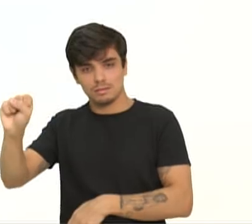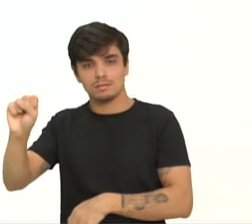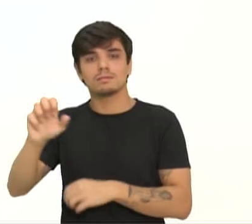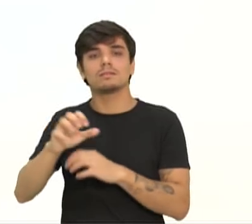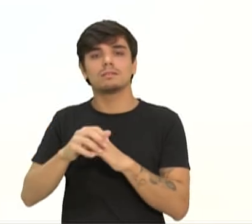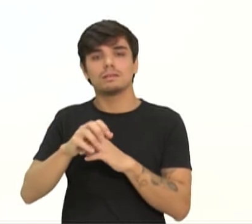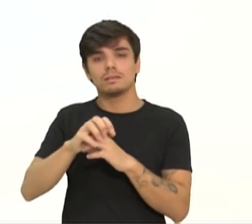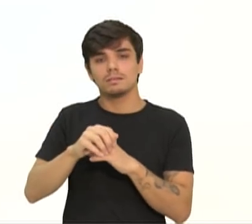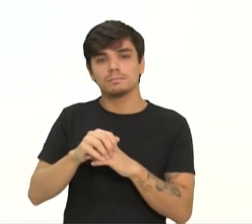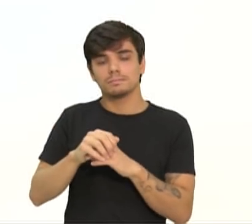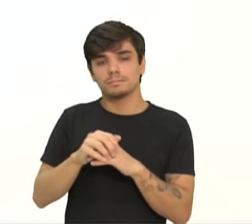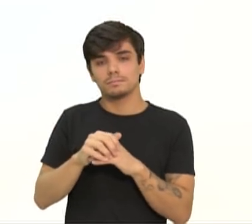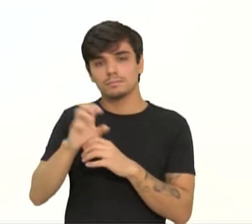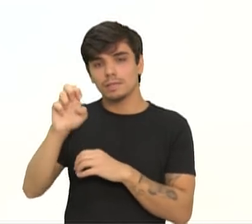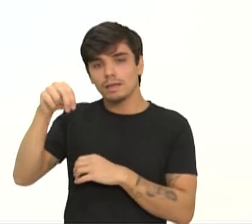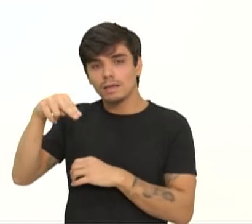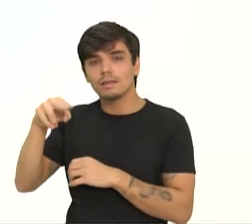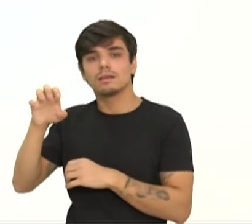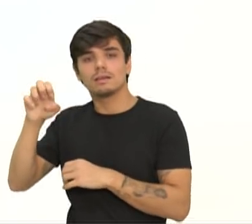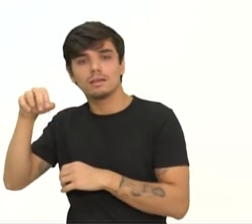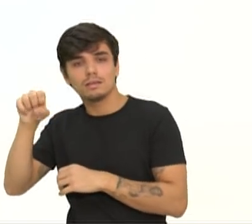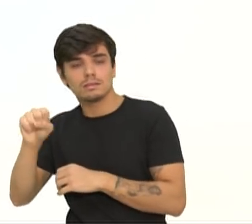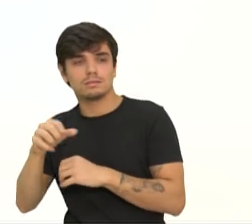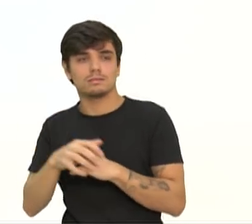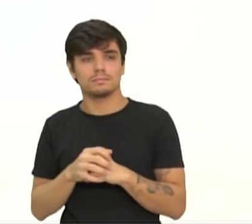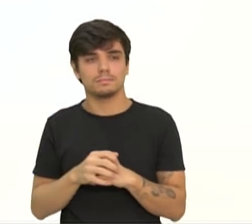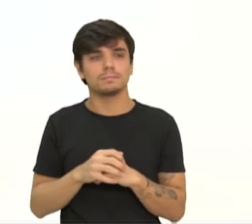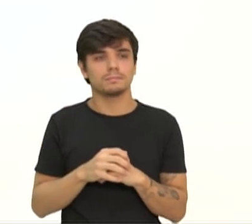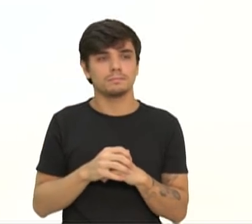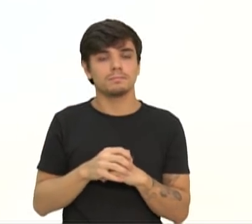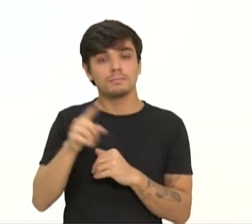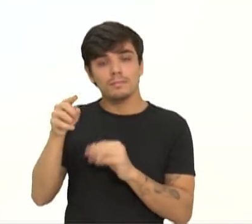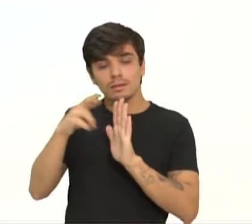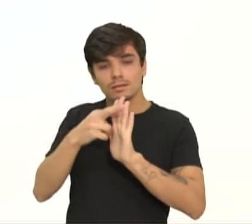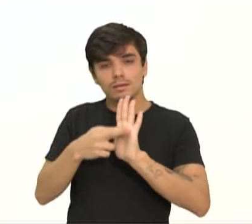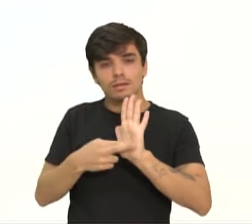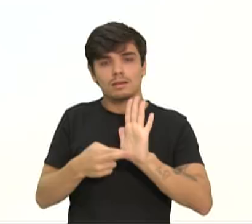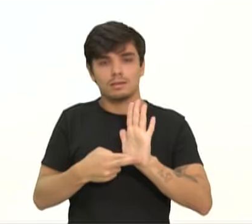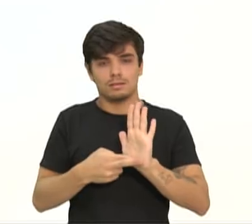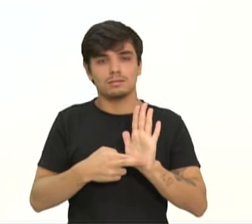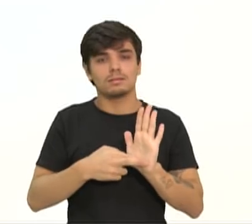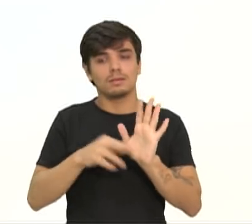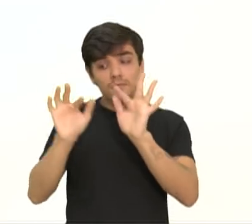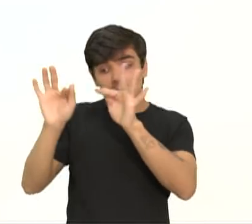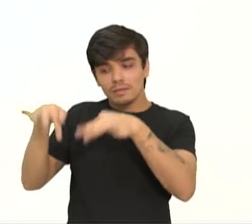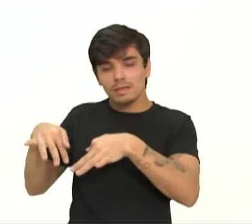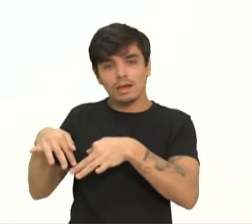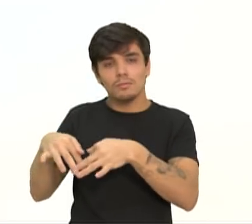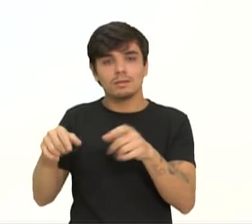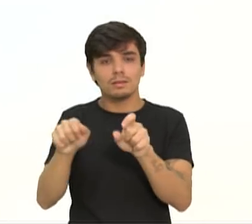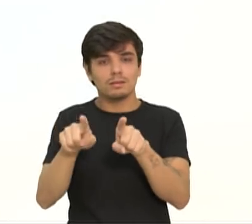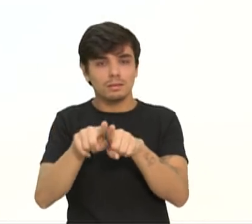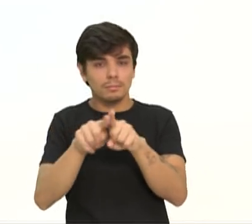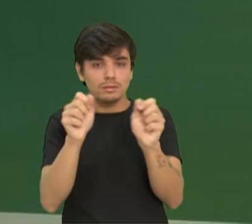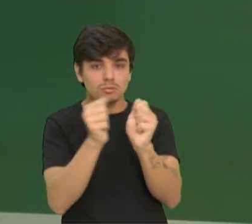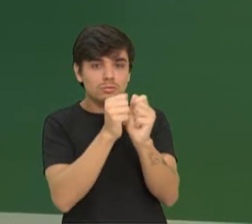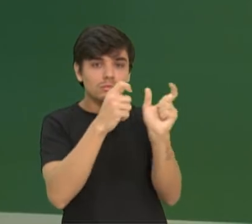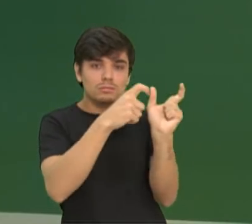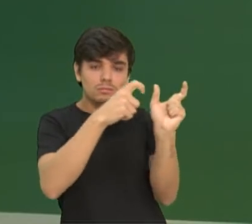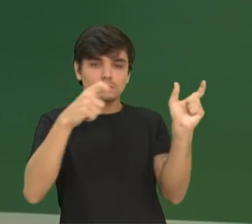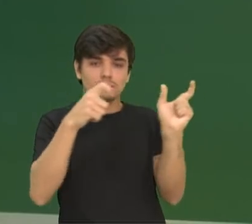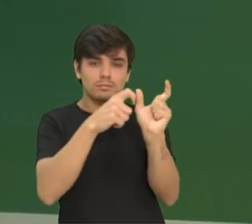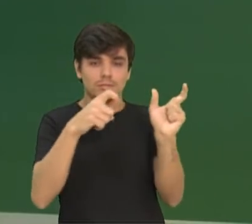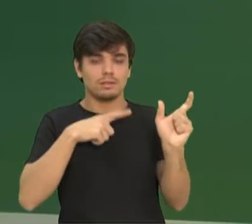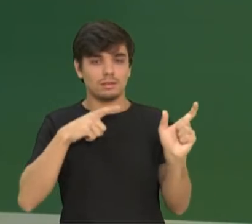os, em e ens. Essa é a nossa regra, certo? Com essas terminações. E com a última sílaba tônica, nós temos